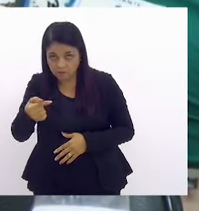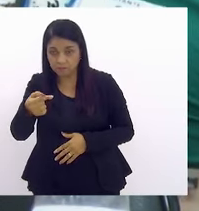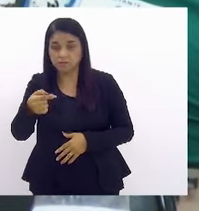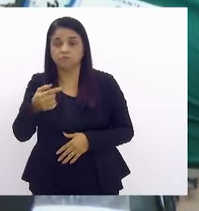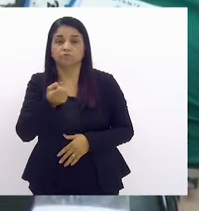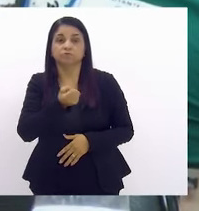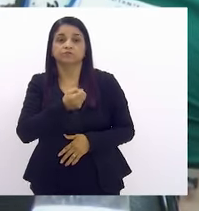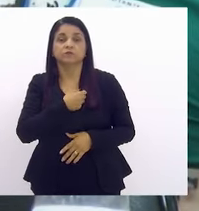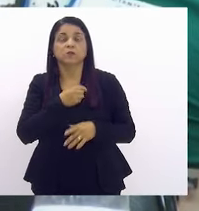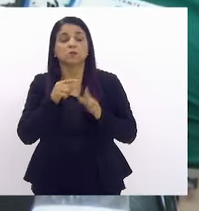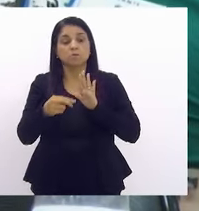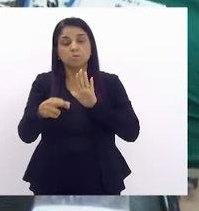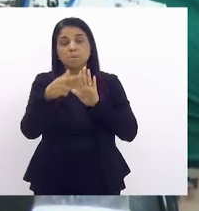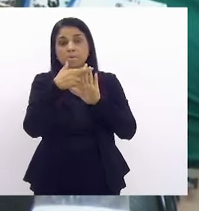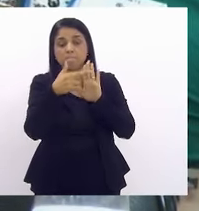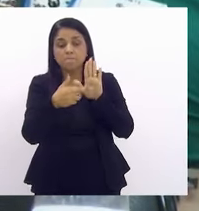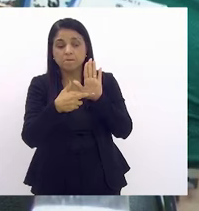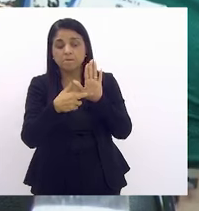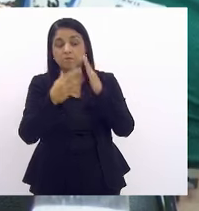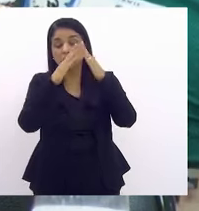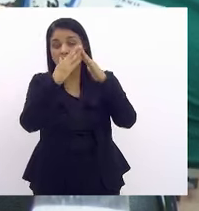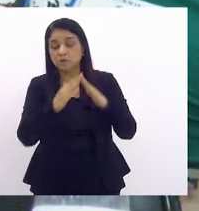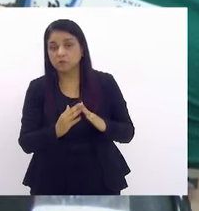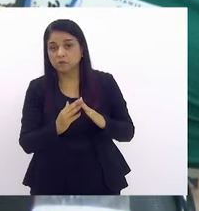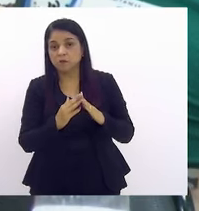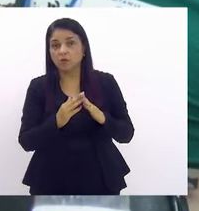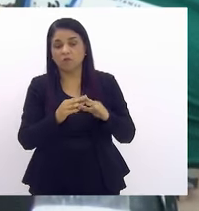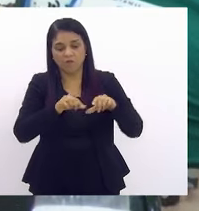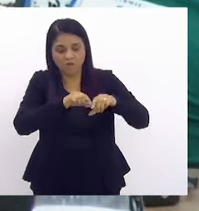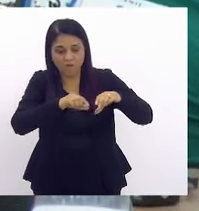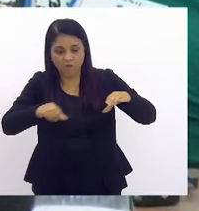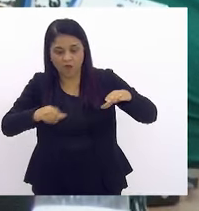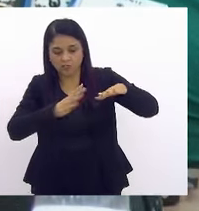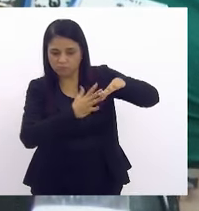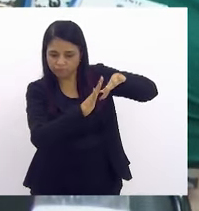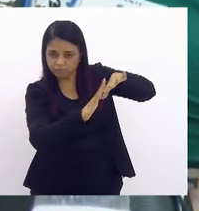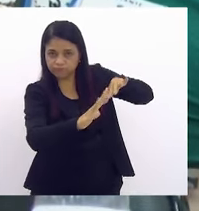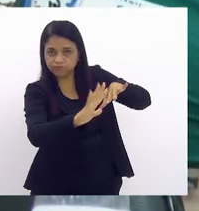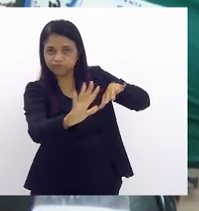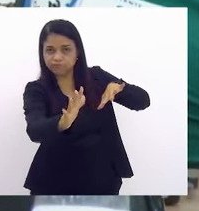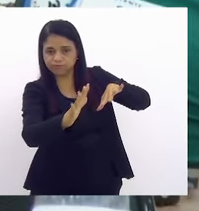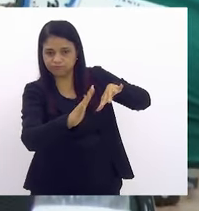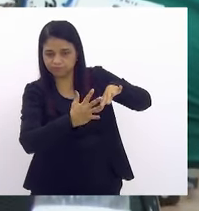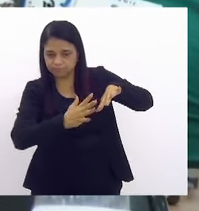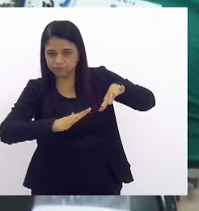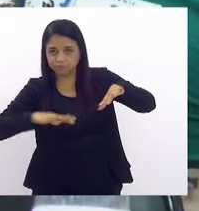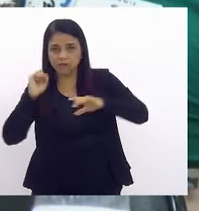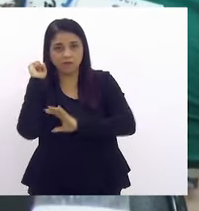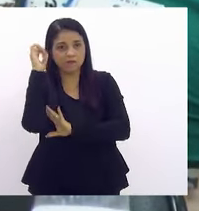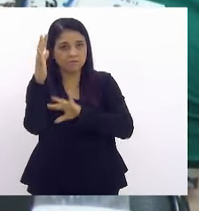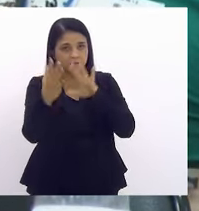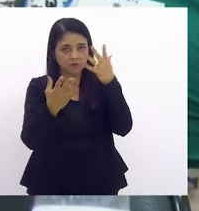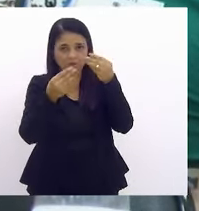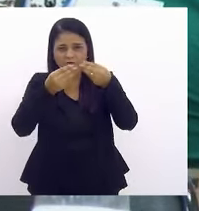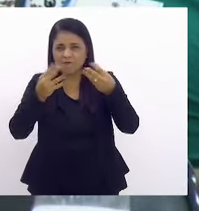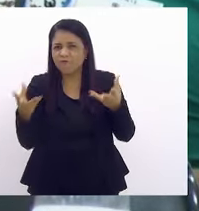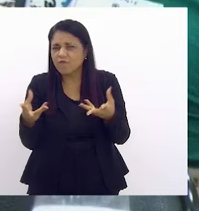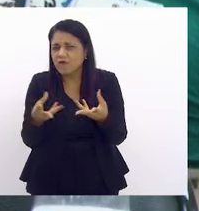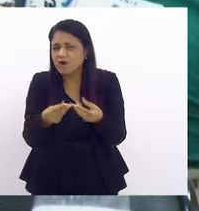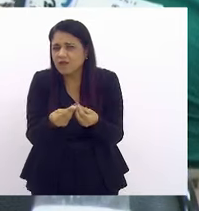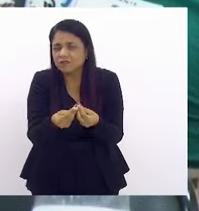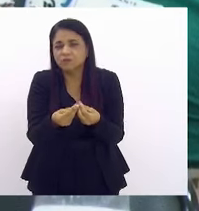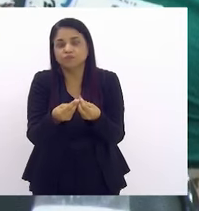os trâmites de demolição nas áreas de faixa marginal de proteção, áreas ambientalmente frágeis, risco geológico e